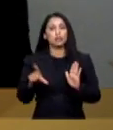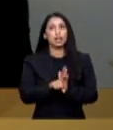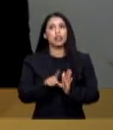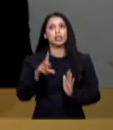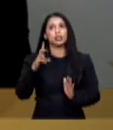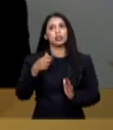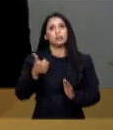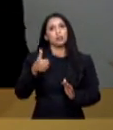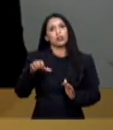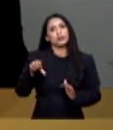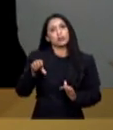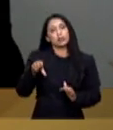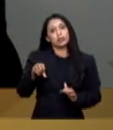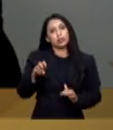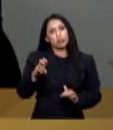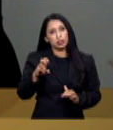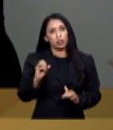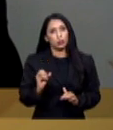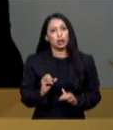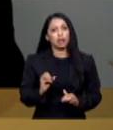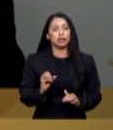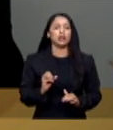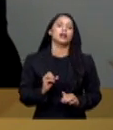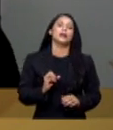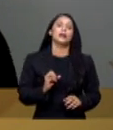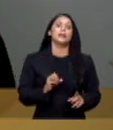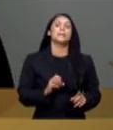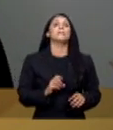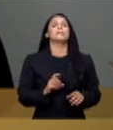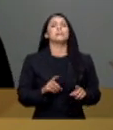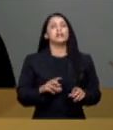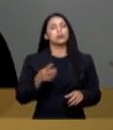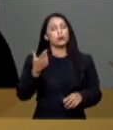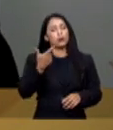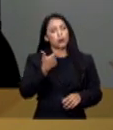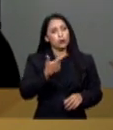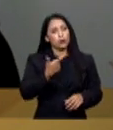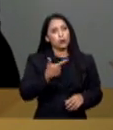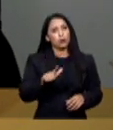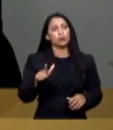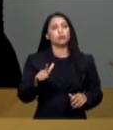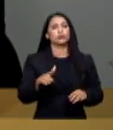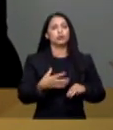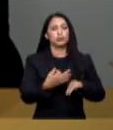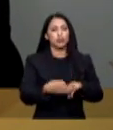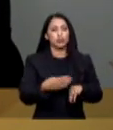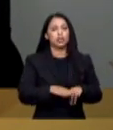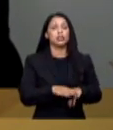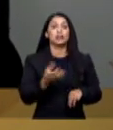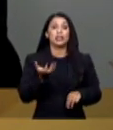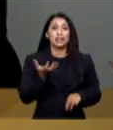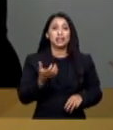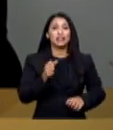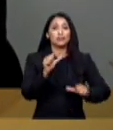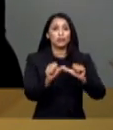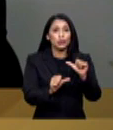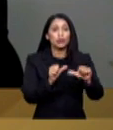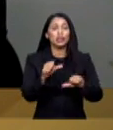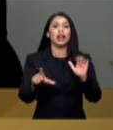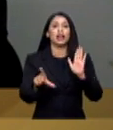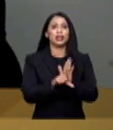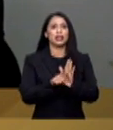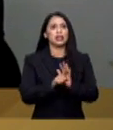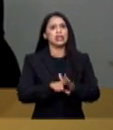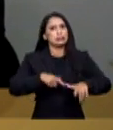mas várias vezes se tentou, o ministro Salvo Figueiredo falava muito na mudança dessa lei, e afinal o ministro Menezes Direito levou adiante com